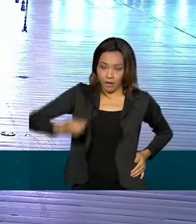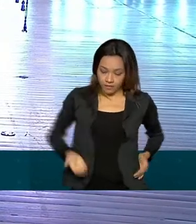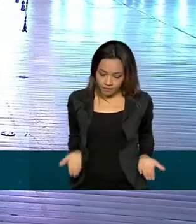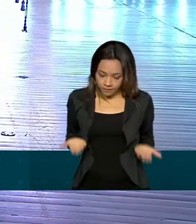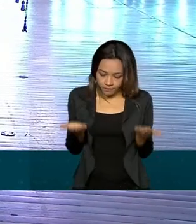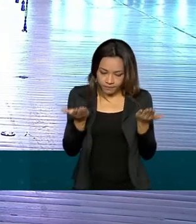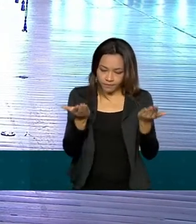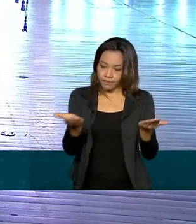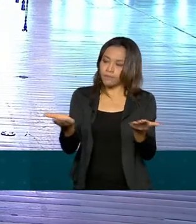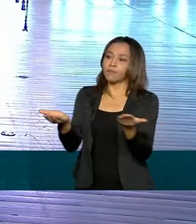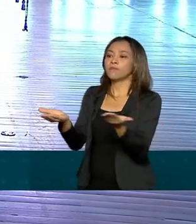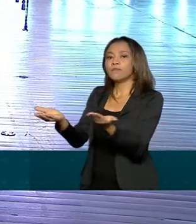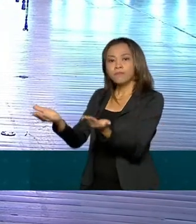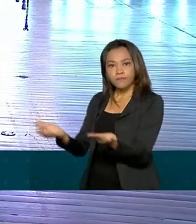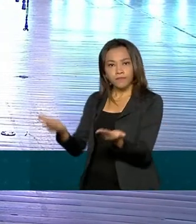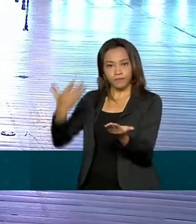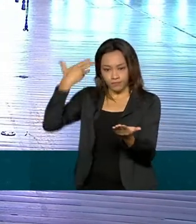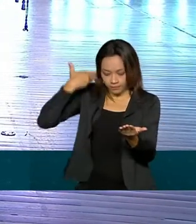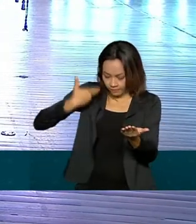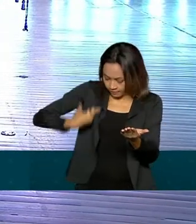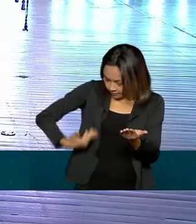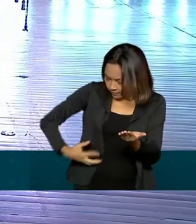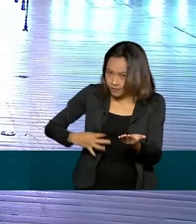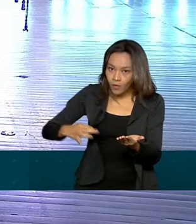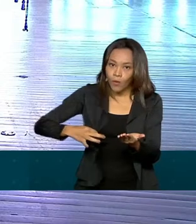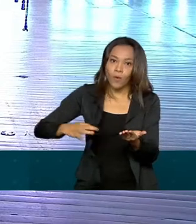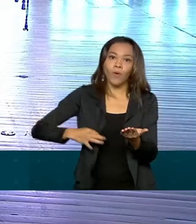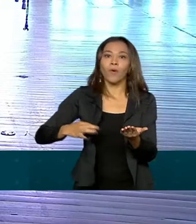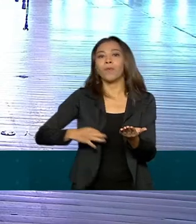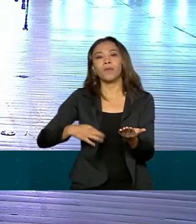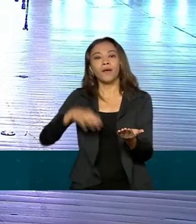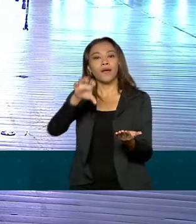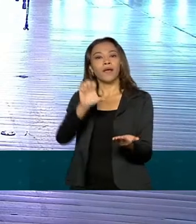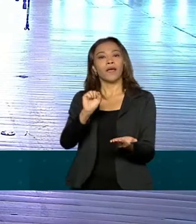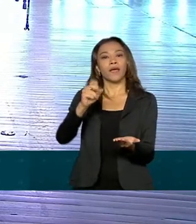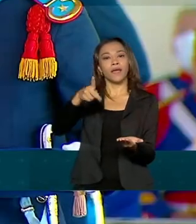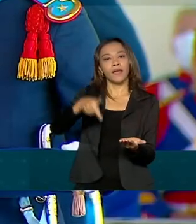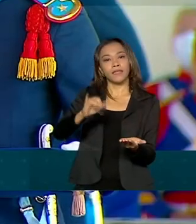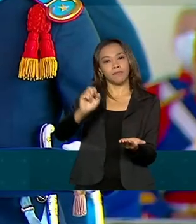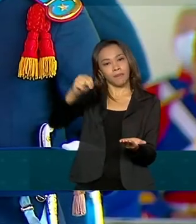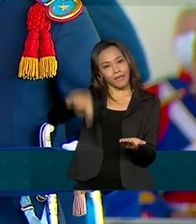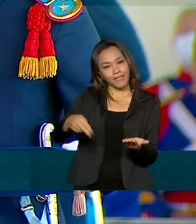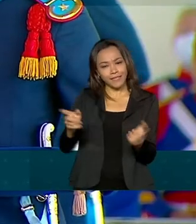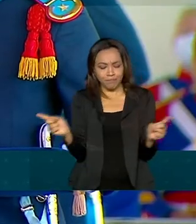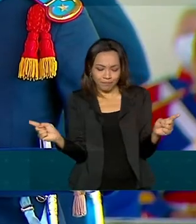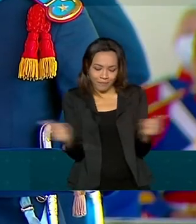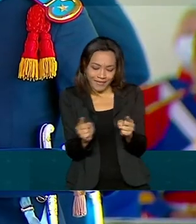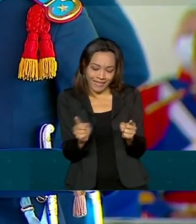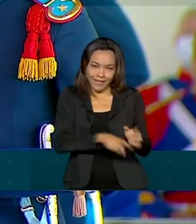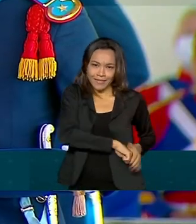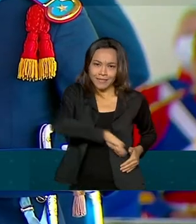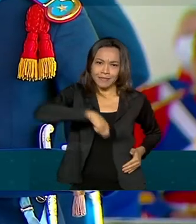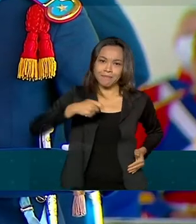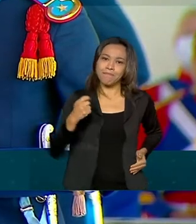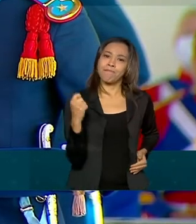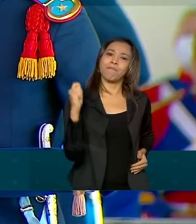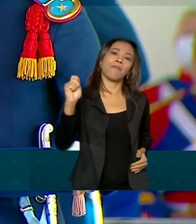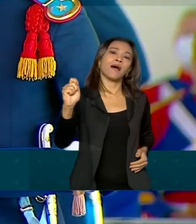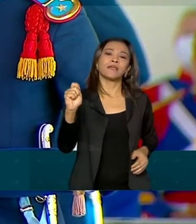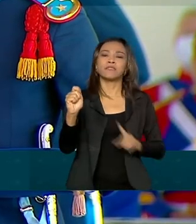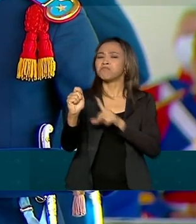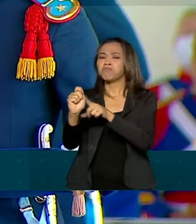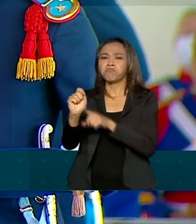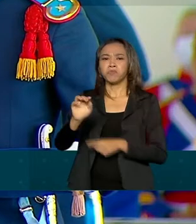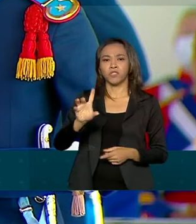promovido está faltando isso em uniforme histórico o estadinho reprodução em miniatura da gloriosa em espada do